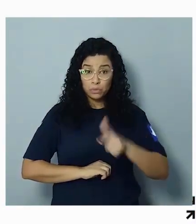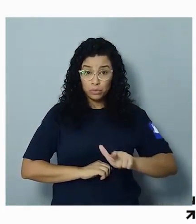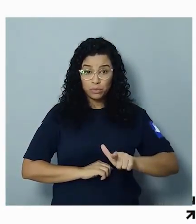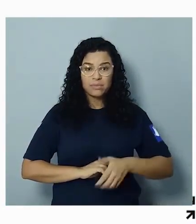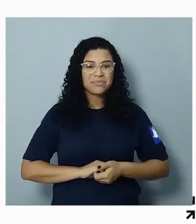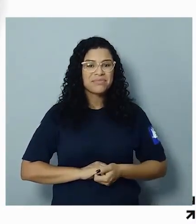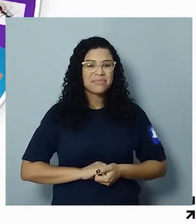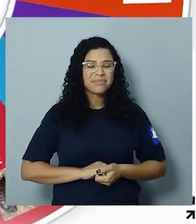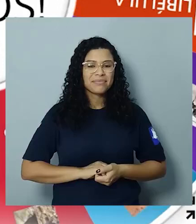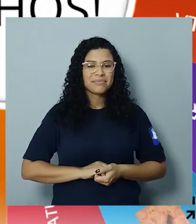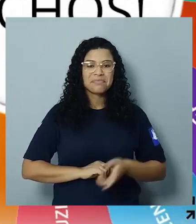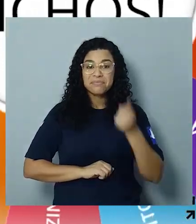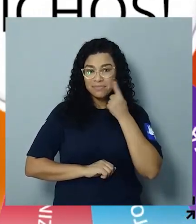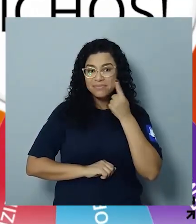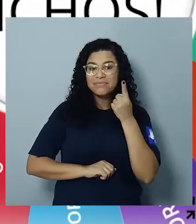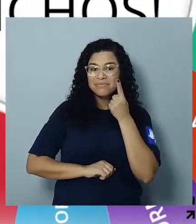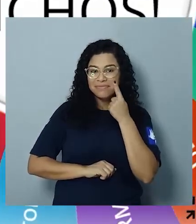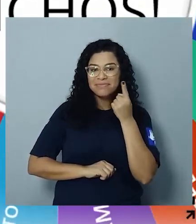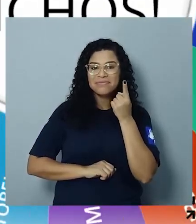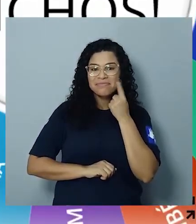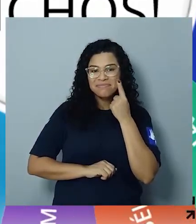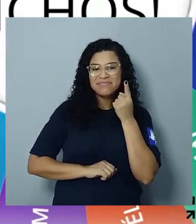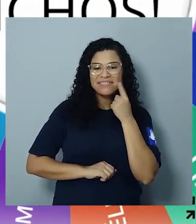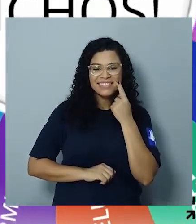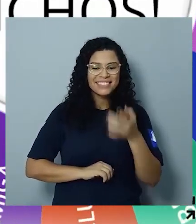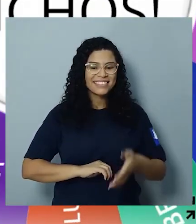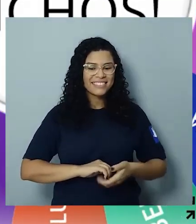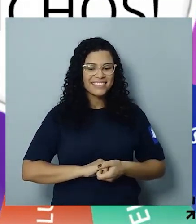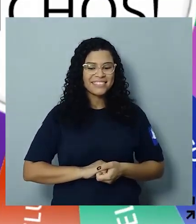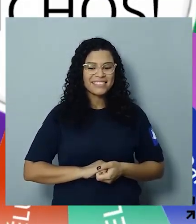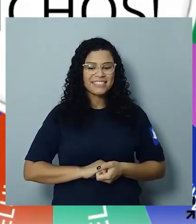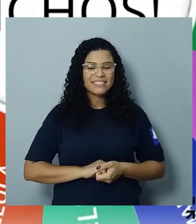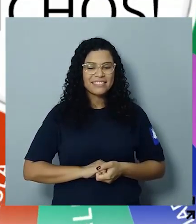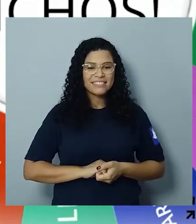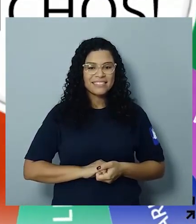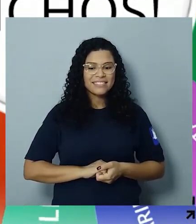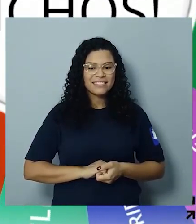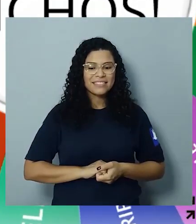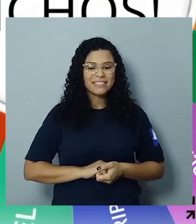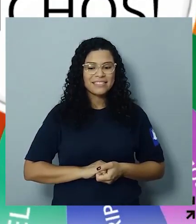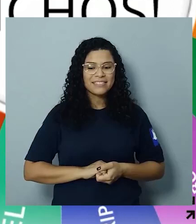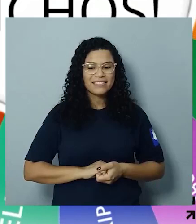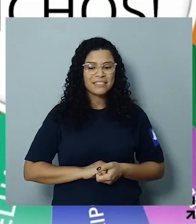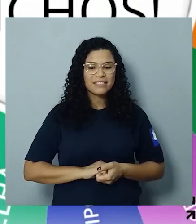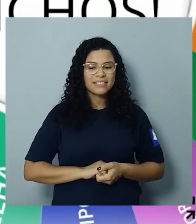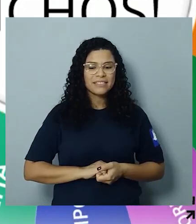a pirâmide de novo vamos ver o bicho que vai sair